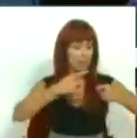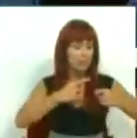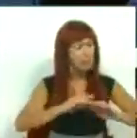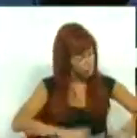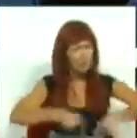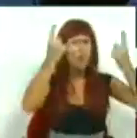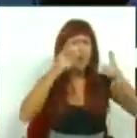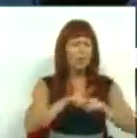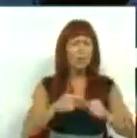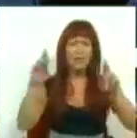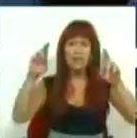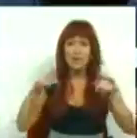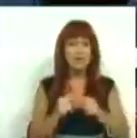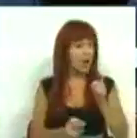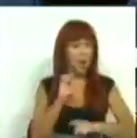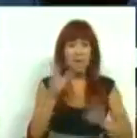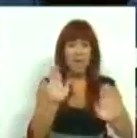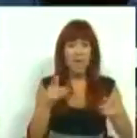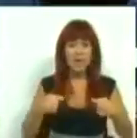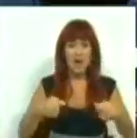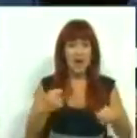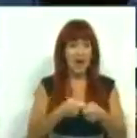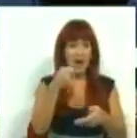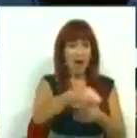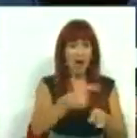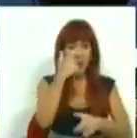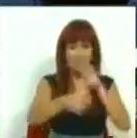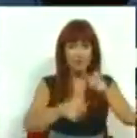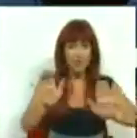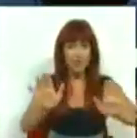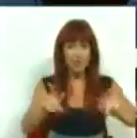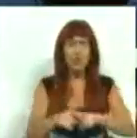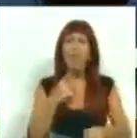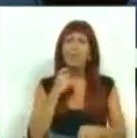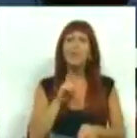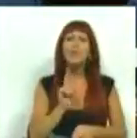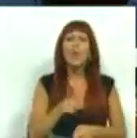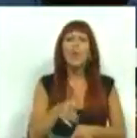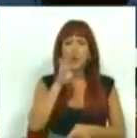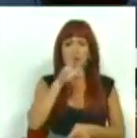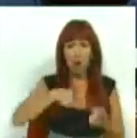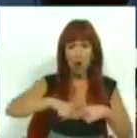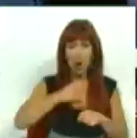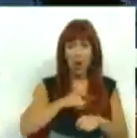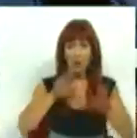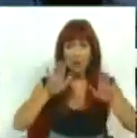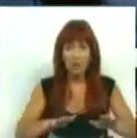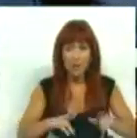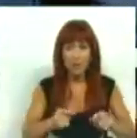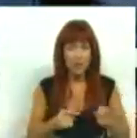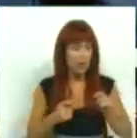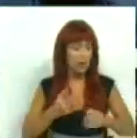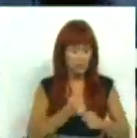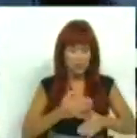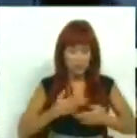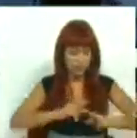promoções, desejavelmente sem aumentar os encargos financeiros com pessoal. A pergunta concreta é se estão ou não suspensas ou